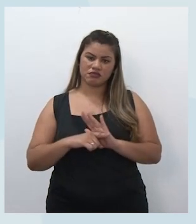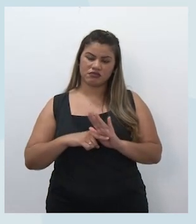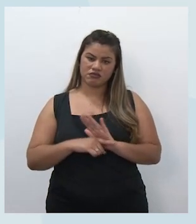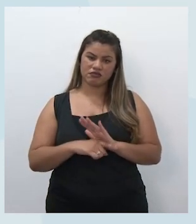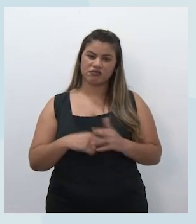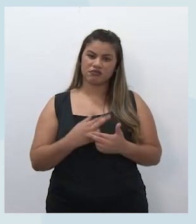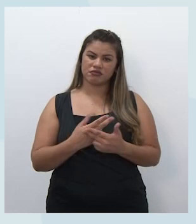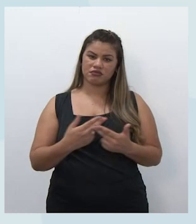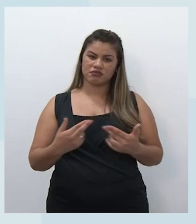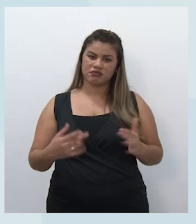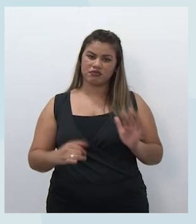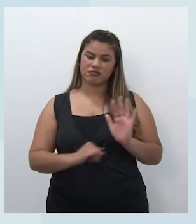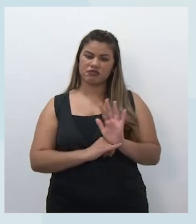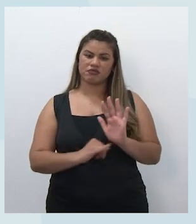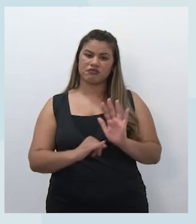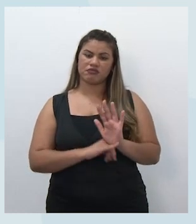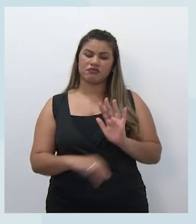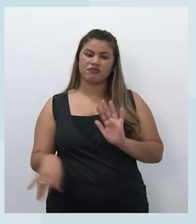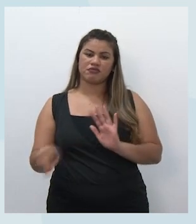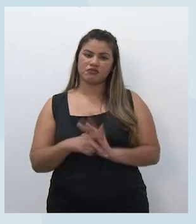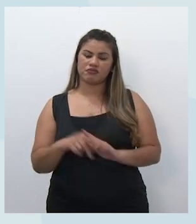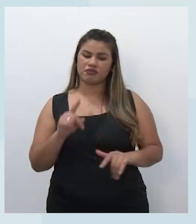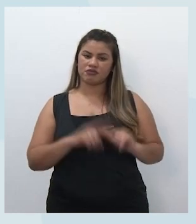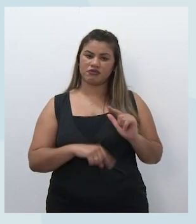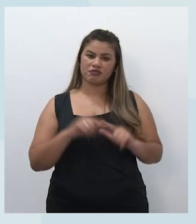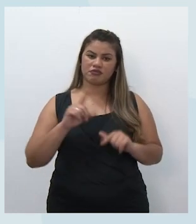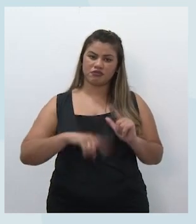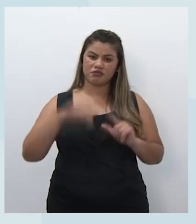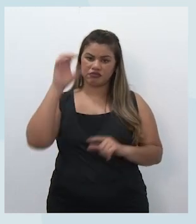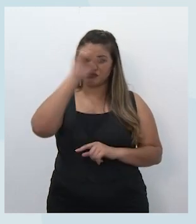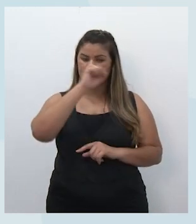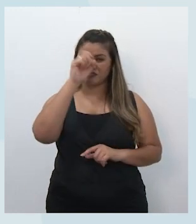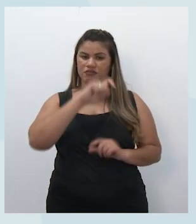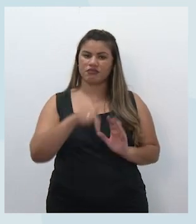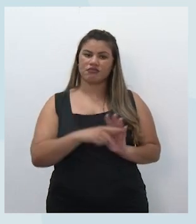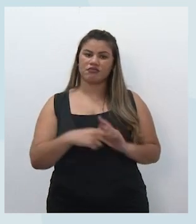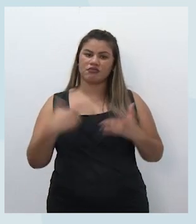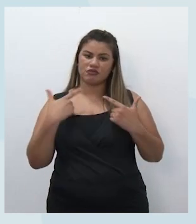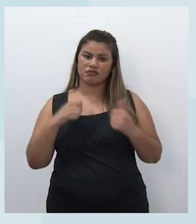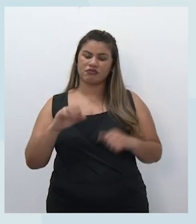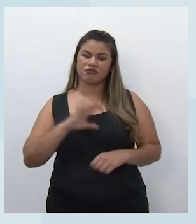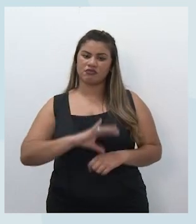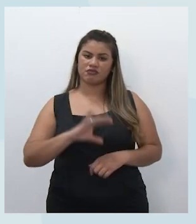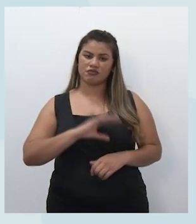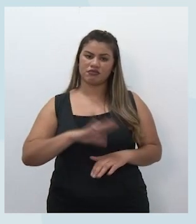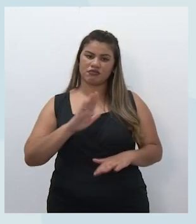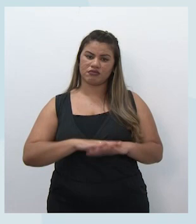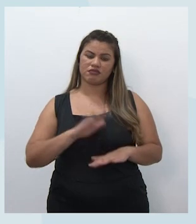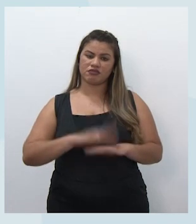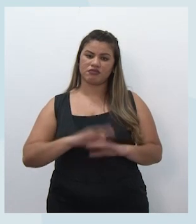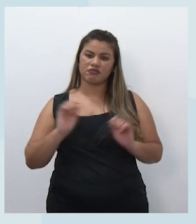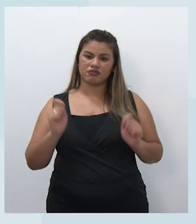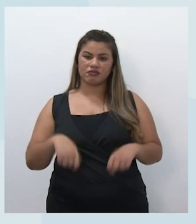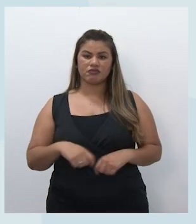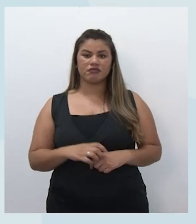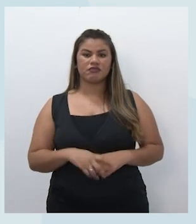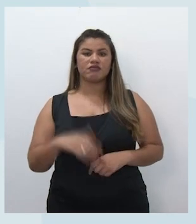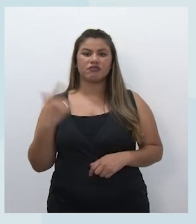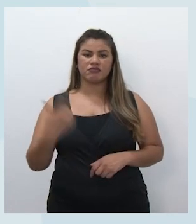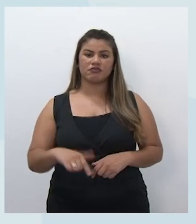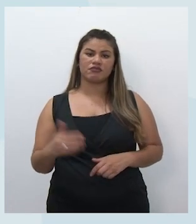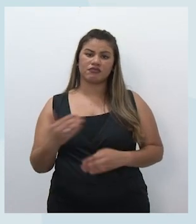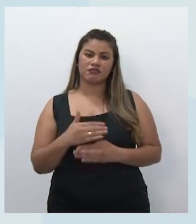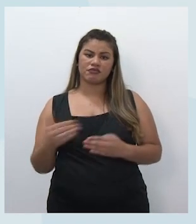de indicativos de objetos de conhecimento específicos de língua portuguesa que devem ser trabalhados. Tá? Vou pedir para que coloquem a